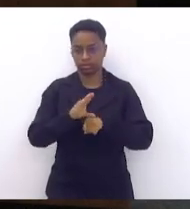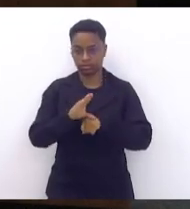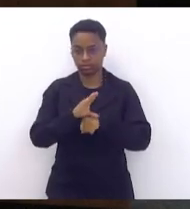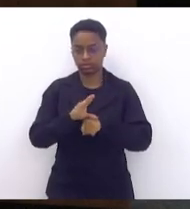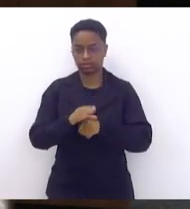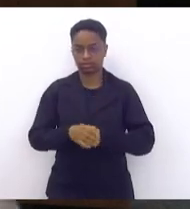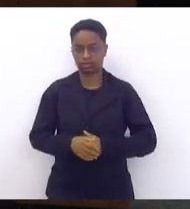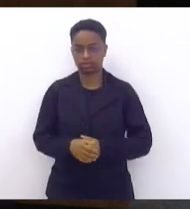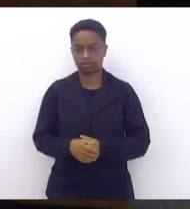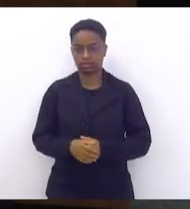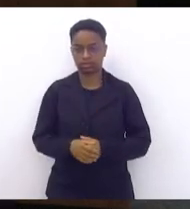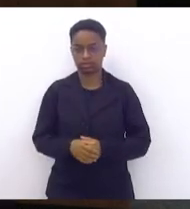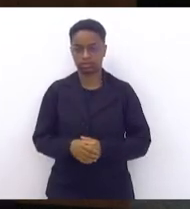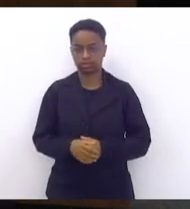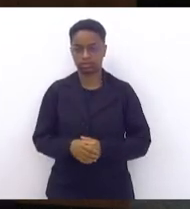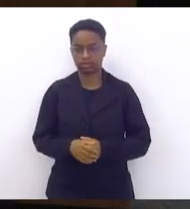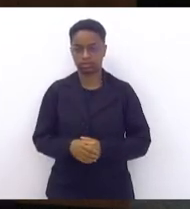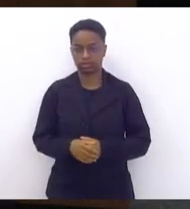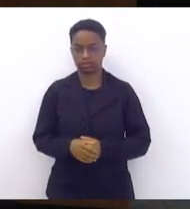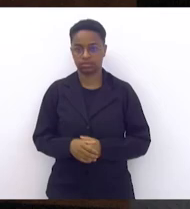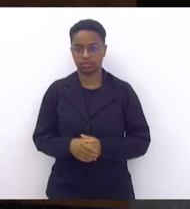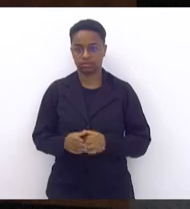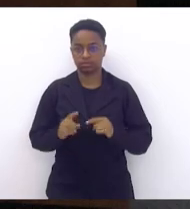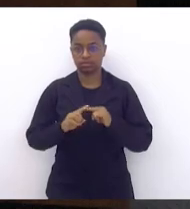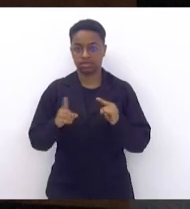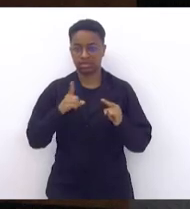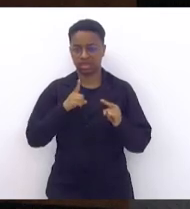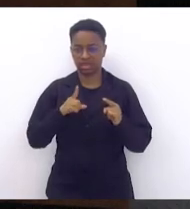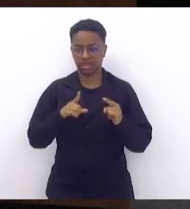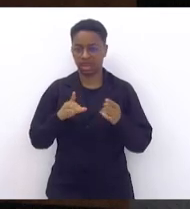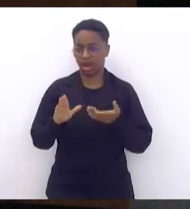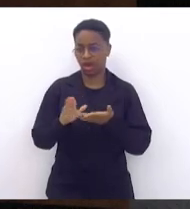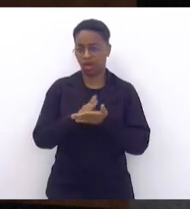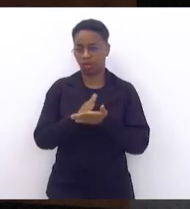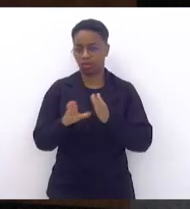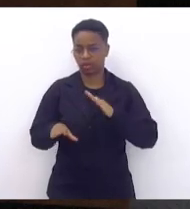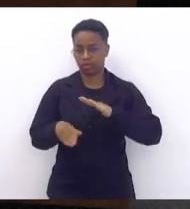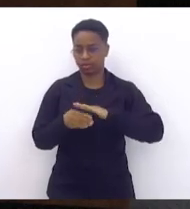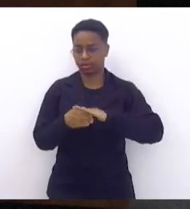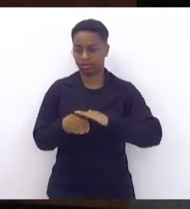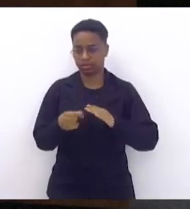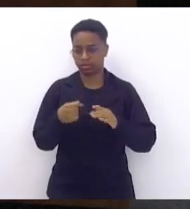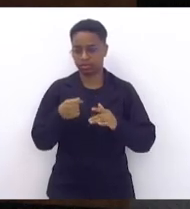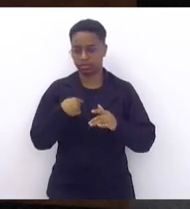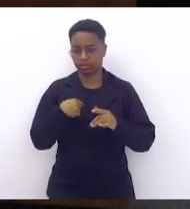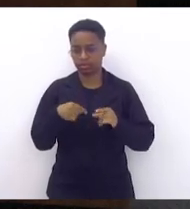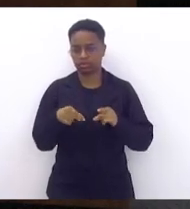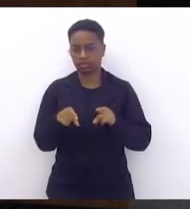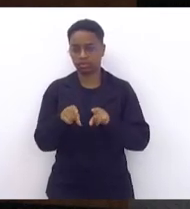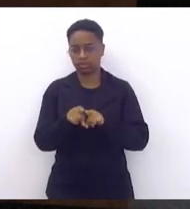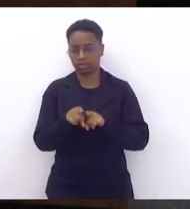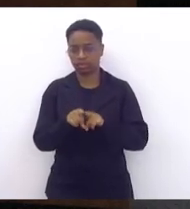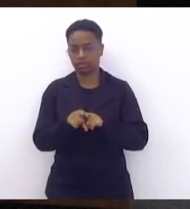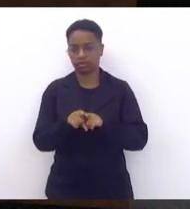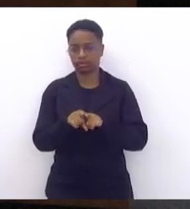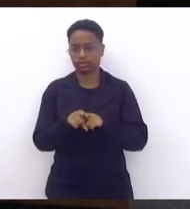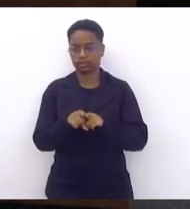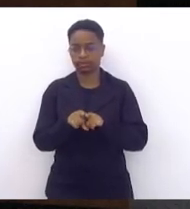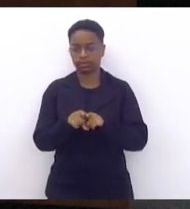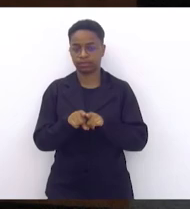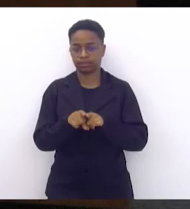e recebeu não muitas emendas. Eu, particularmente, fiz